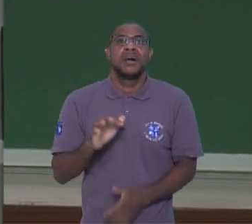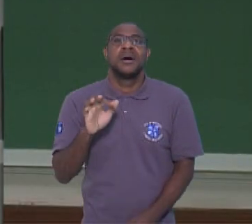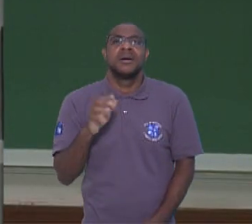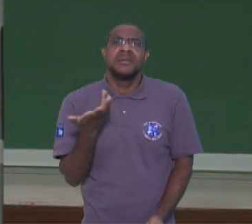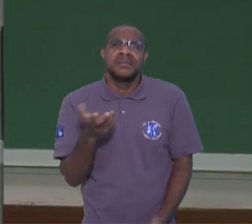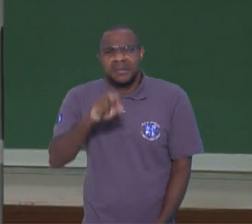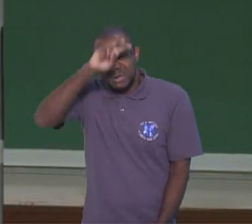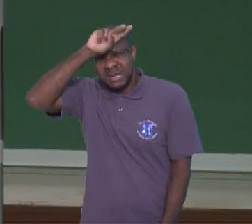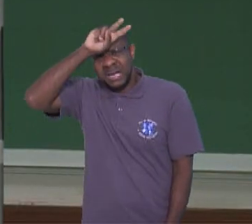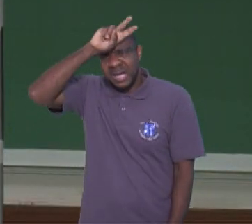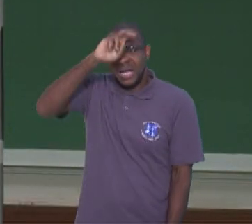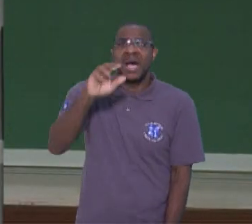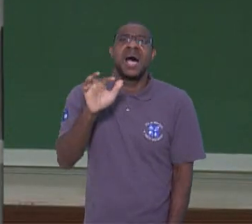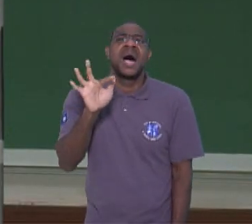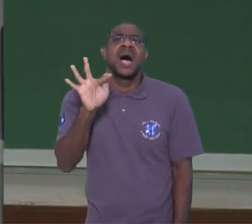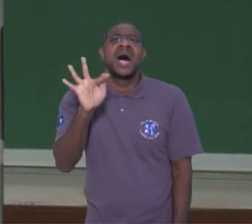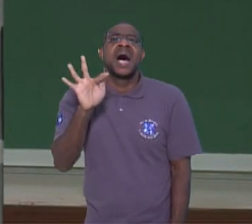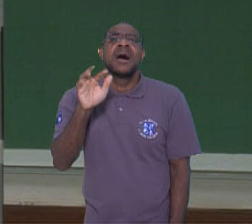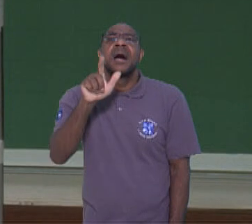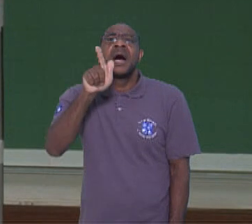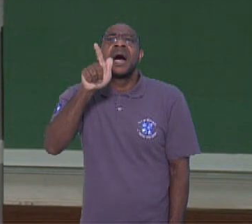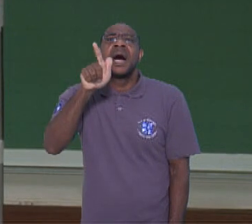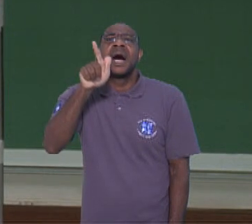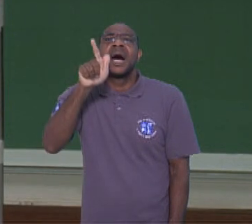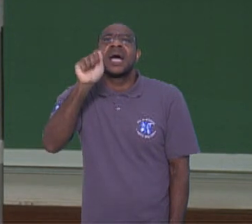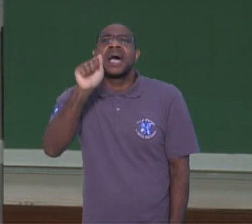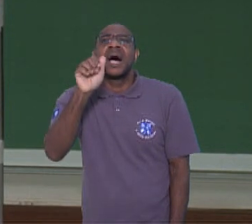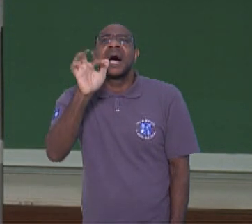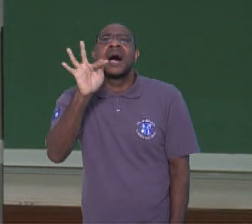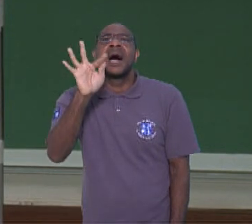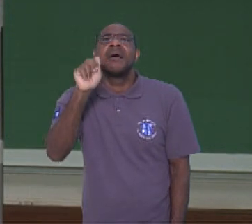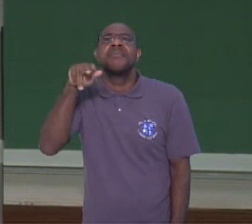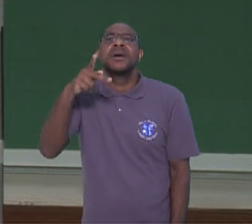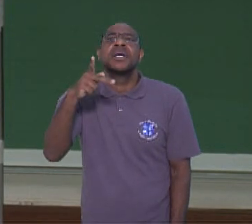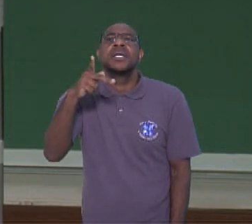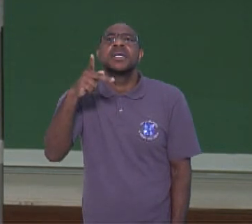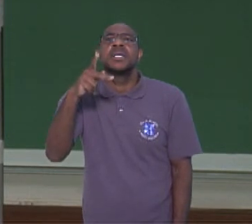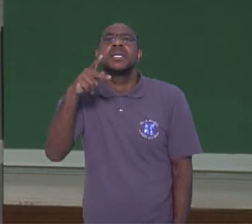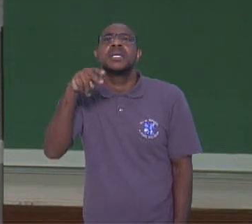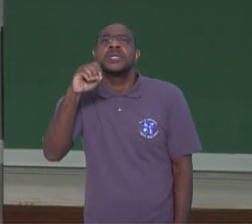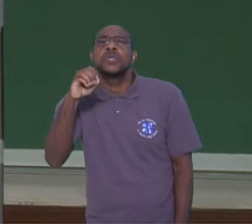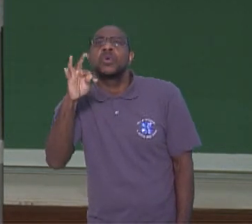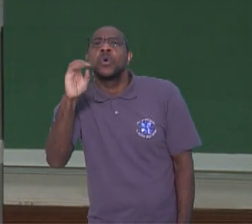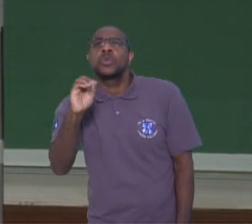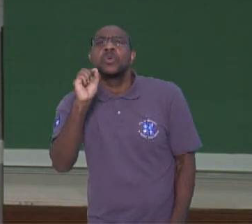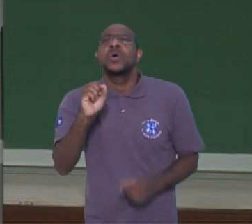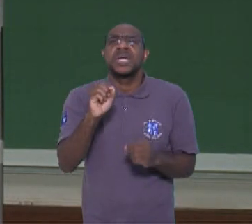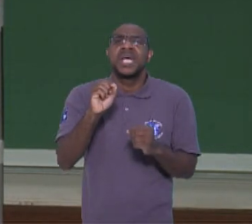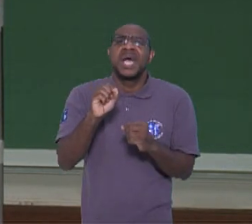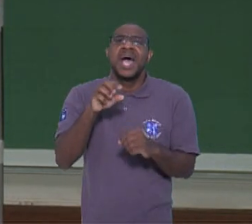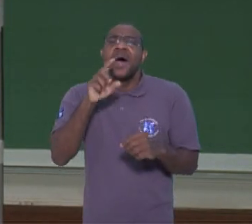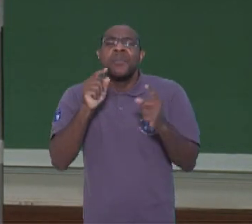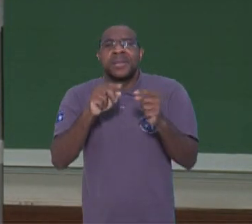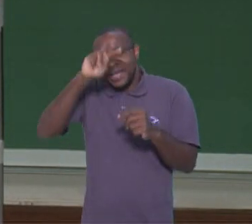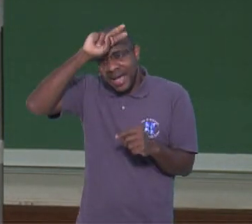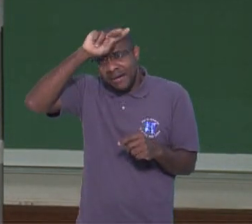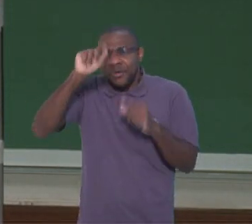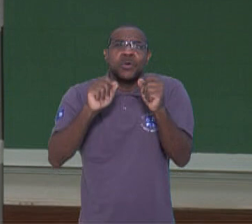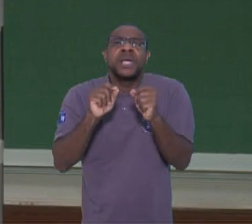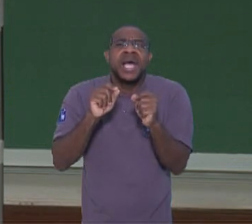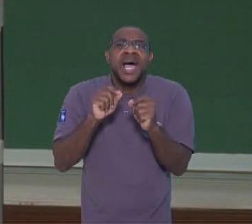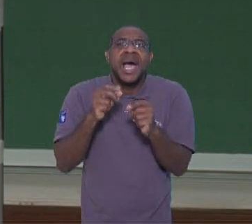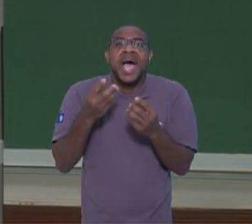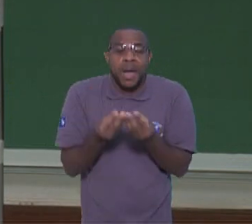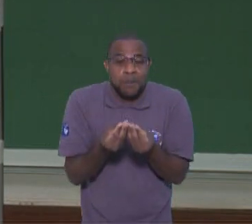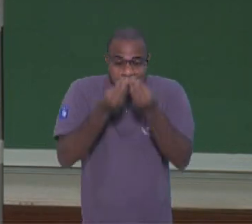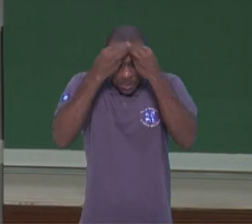Gafanhoto? É, gafanhoto. Devorador de conhecimento. Você é um devorador de conhecimento. E isso